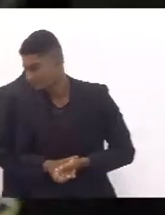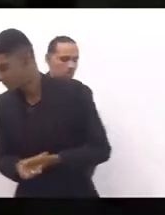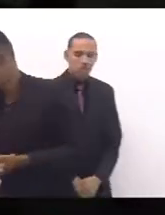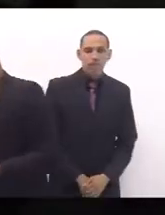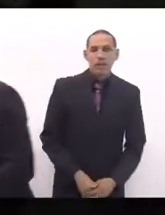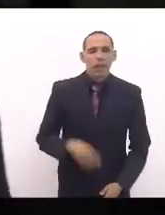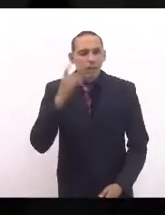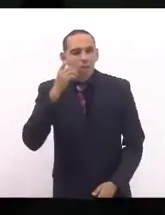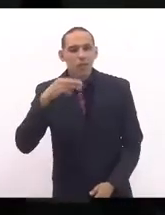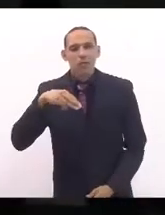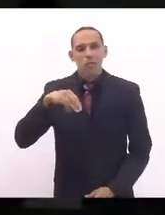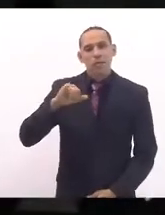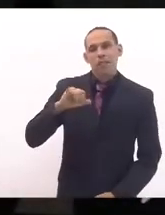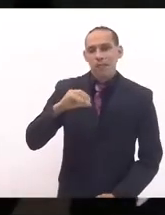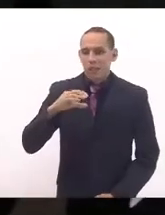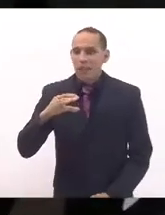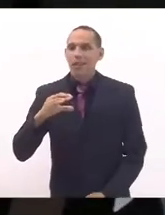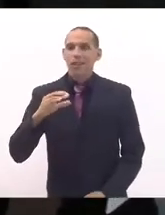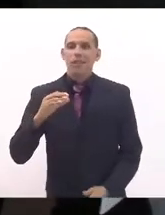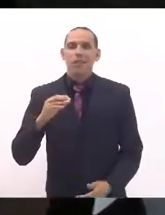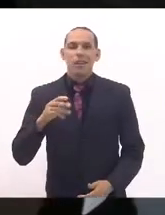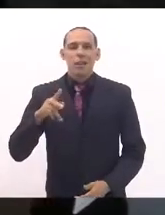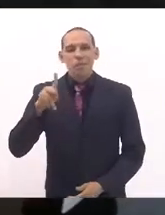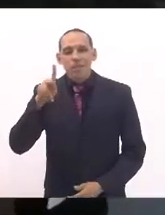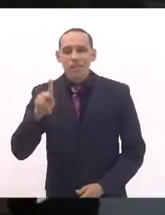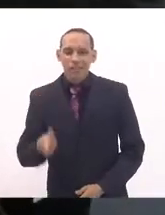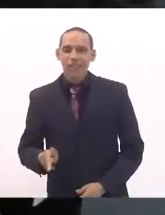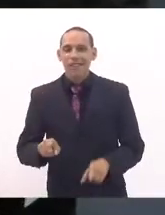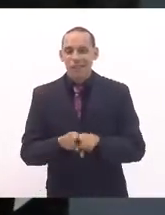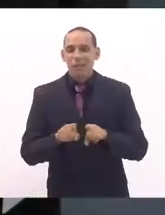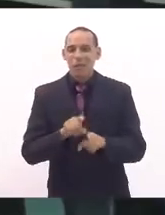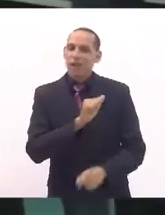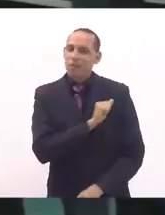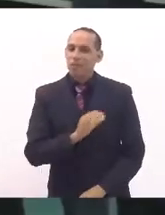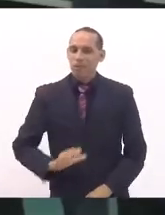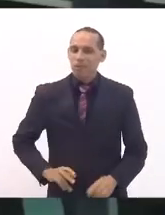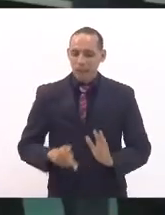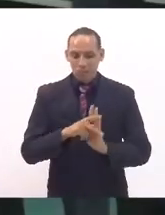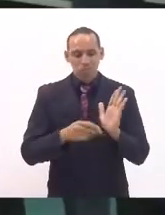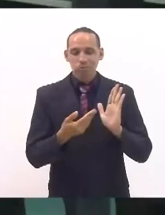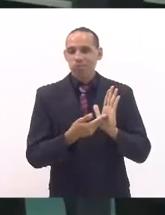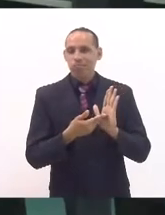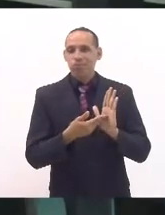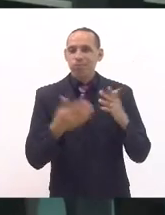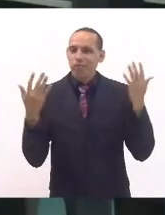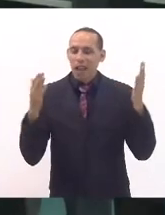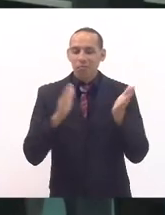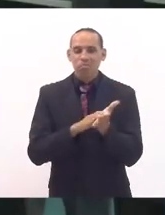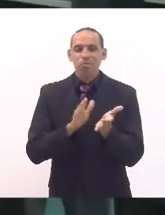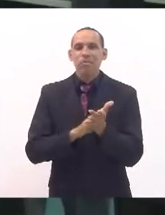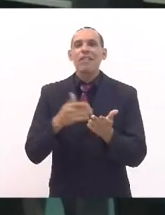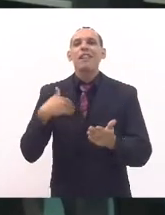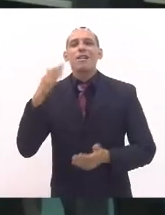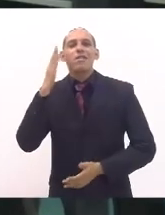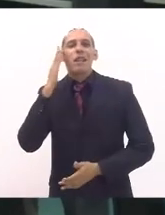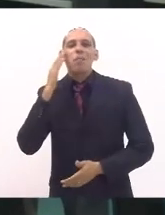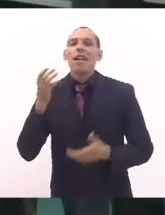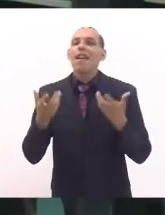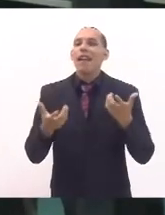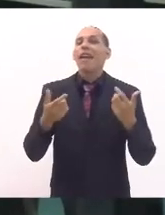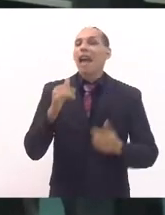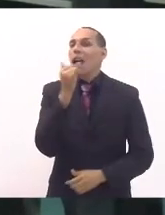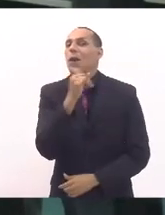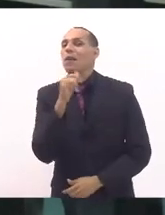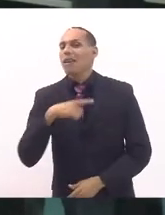deputado Mink, querido presidente André Ciciliano, pelo projeto. E queria saber se tem torcida tricolor